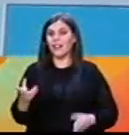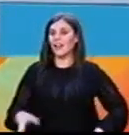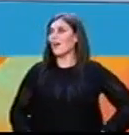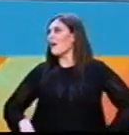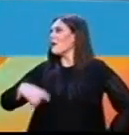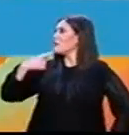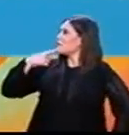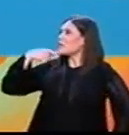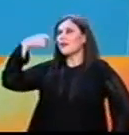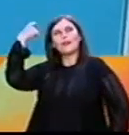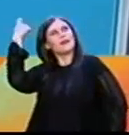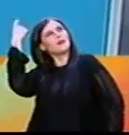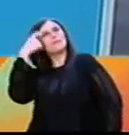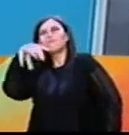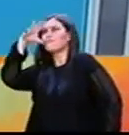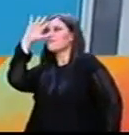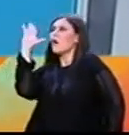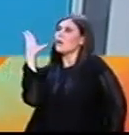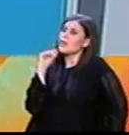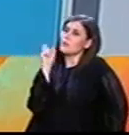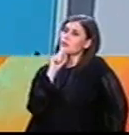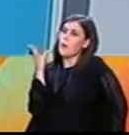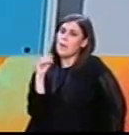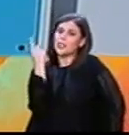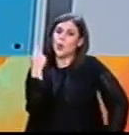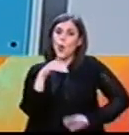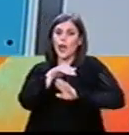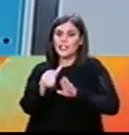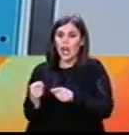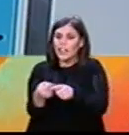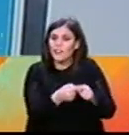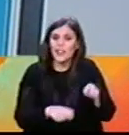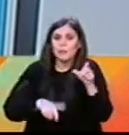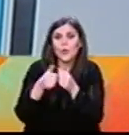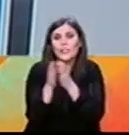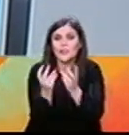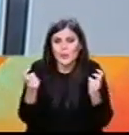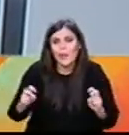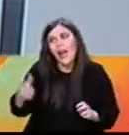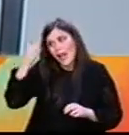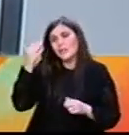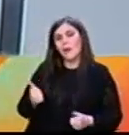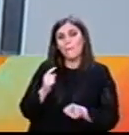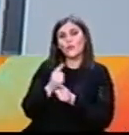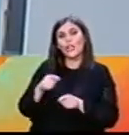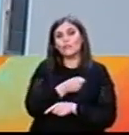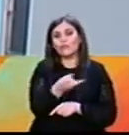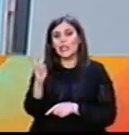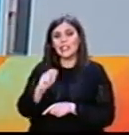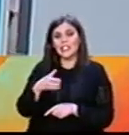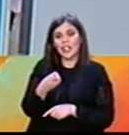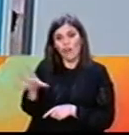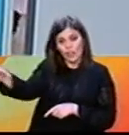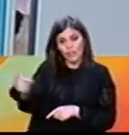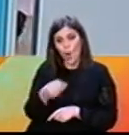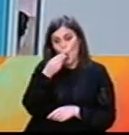Não sei. Não? Talvez um rissol a dividir por todos. O que é que acham? Porque tu ficas com os 39. Claro,